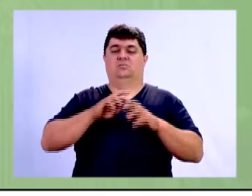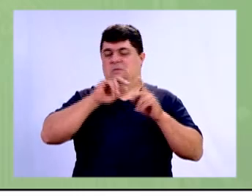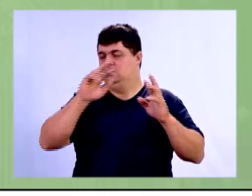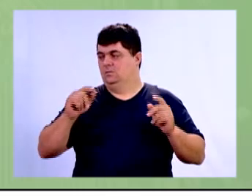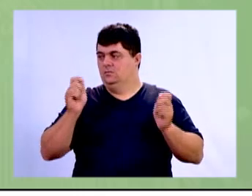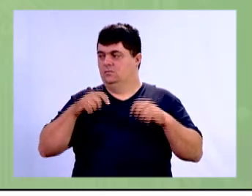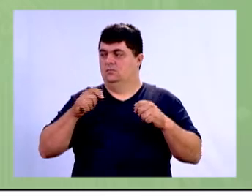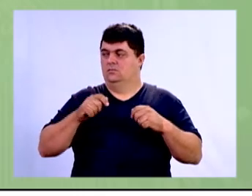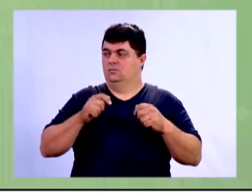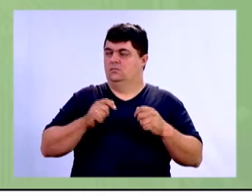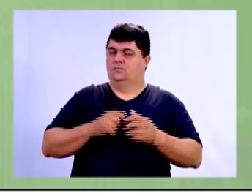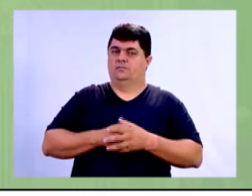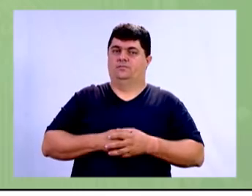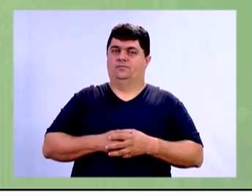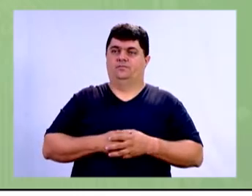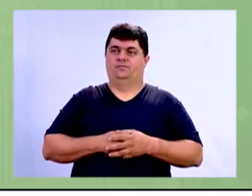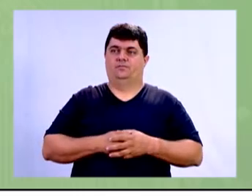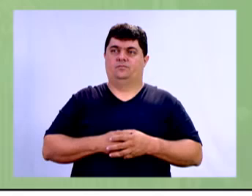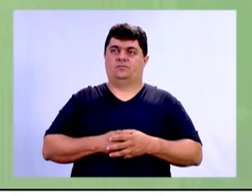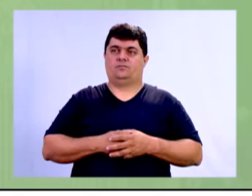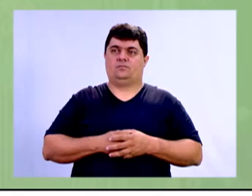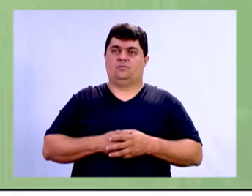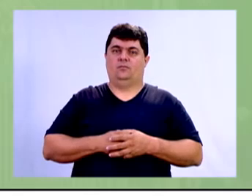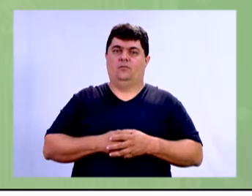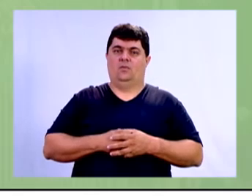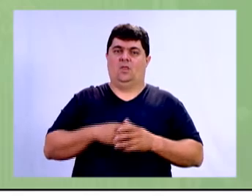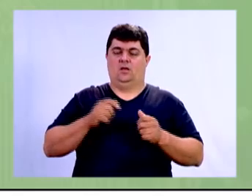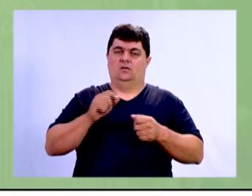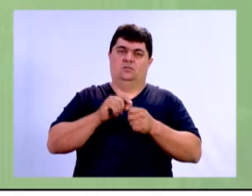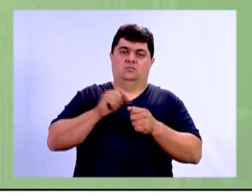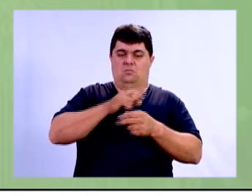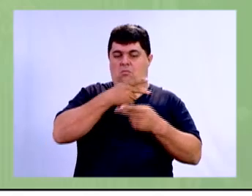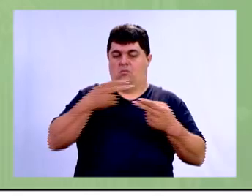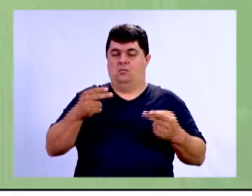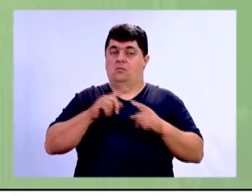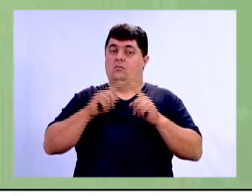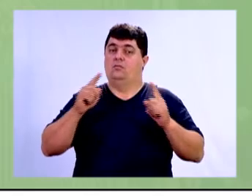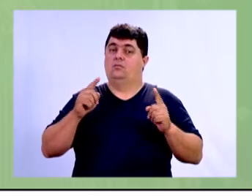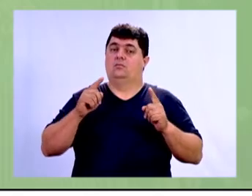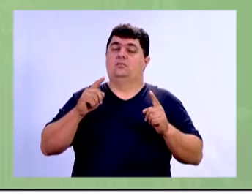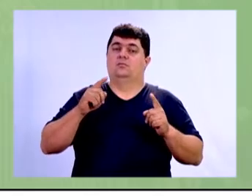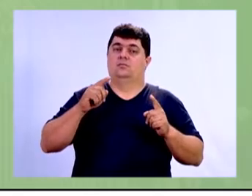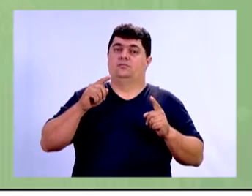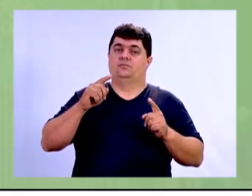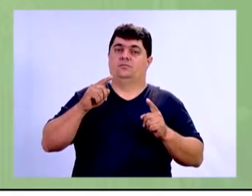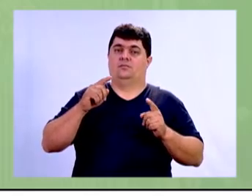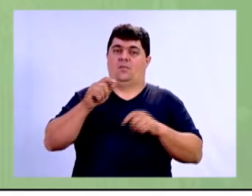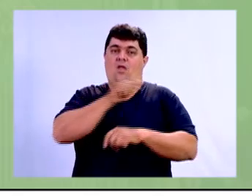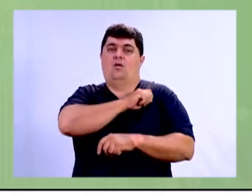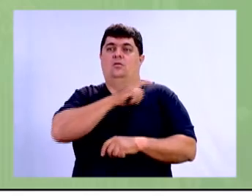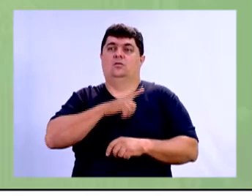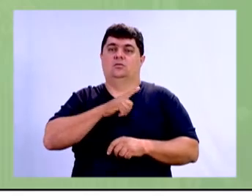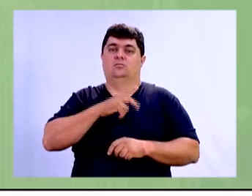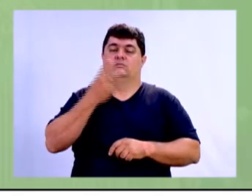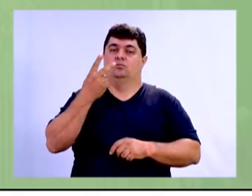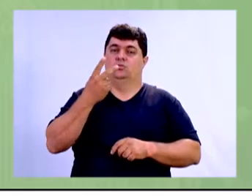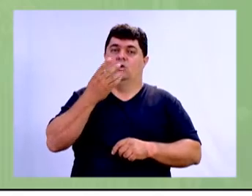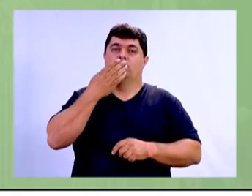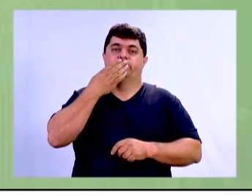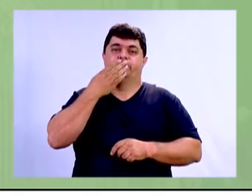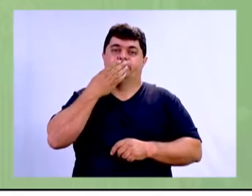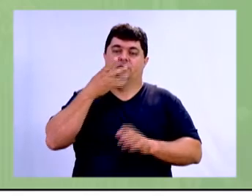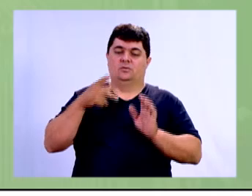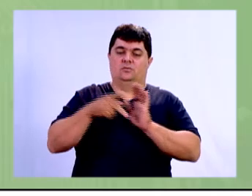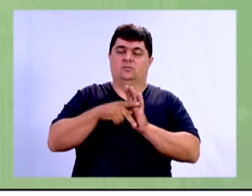gente pode modelar uma coleção de objetos. Mas aqui na nossa aula a gente vai trabalhar com dois tipos específicos, vetores e